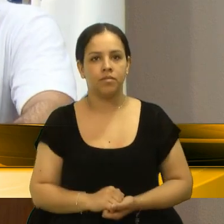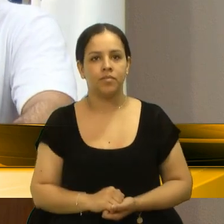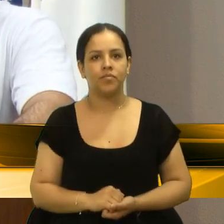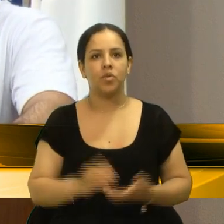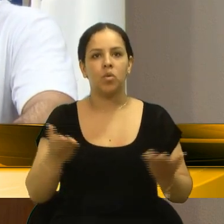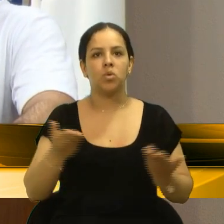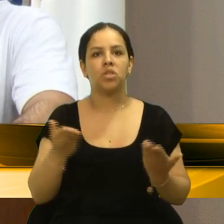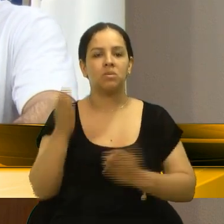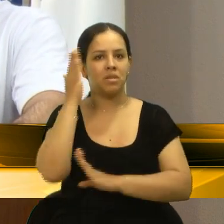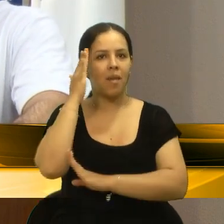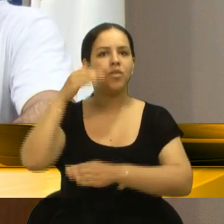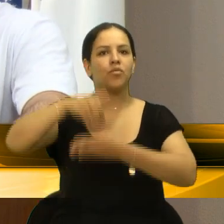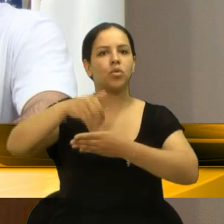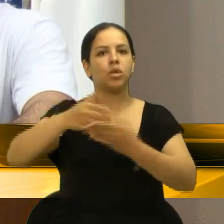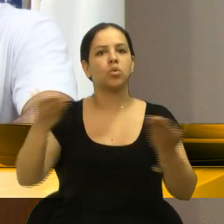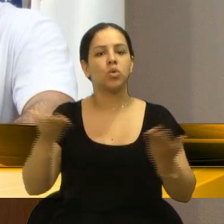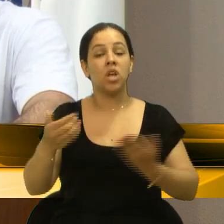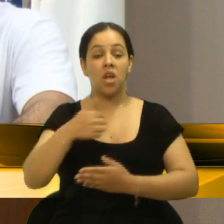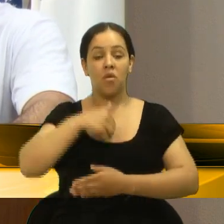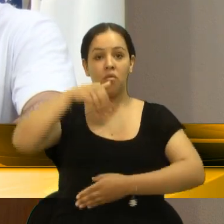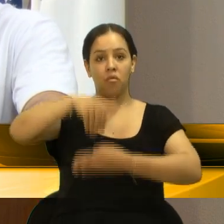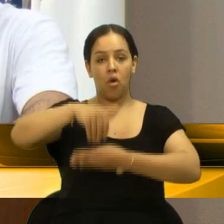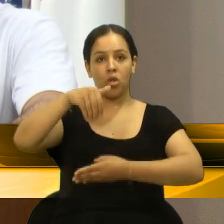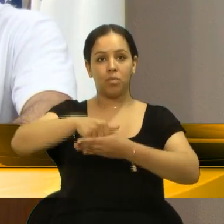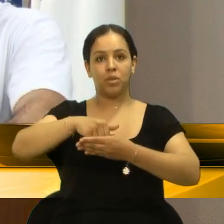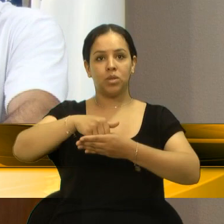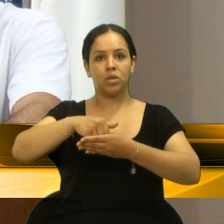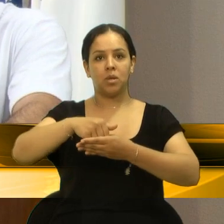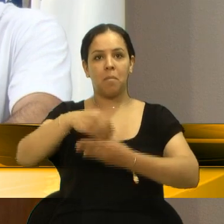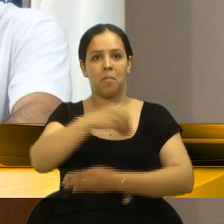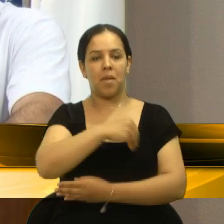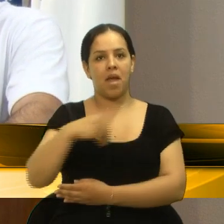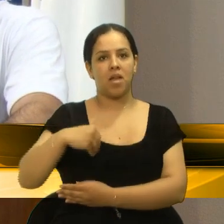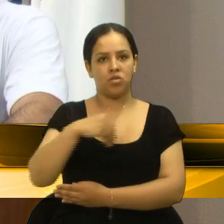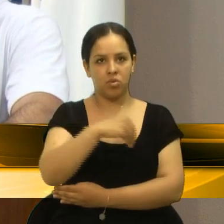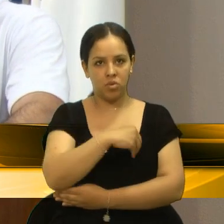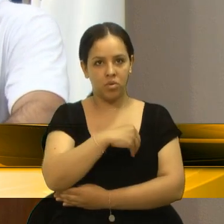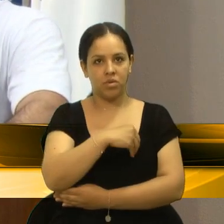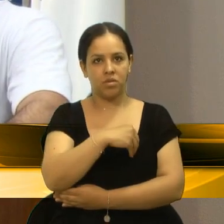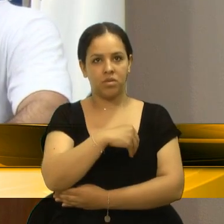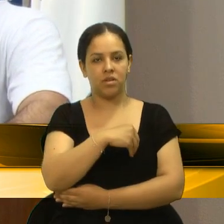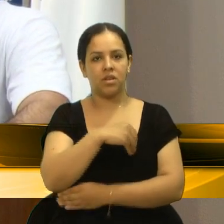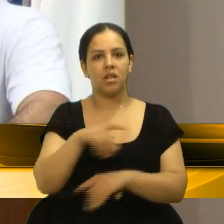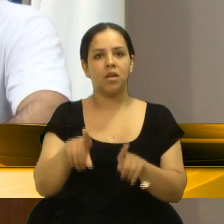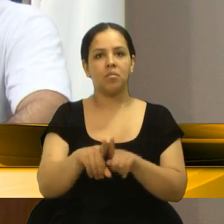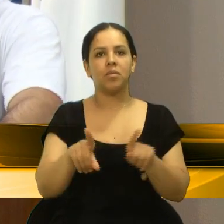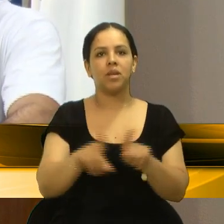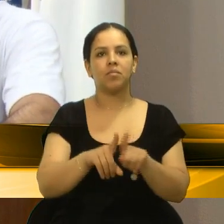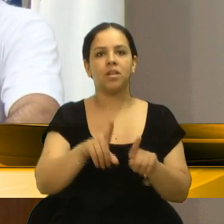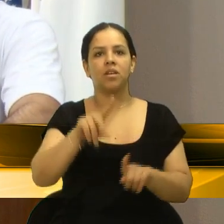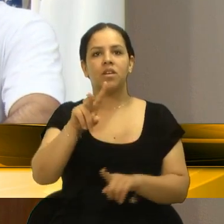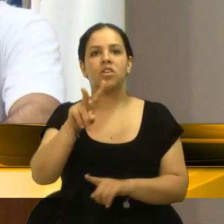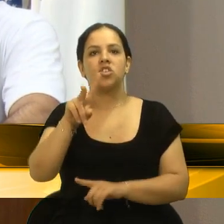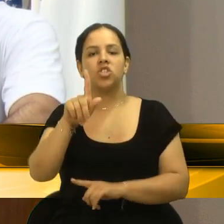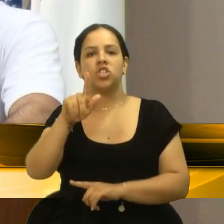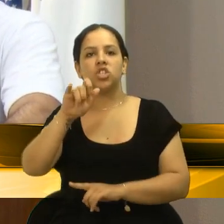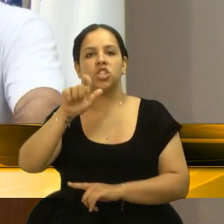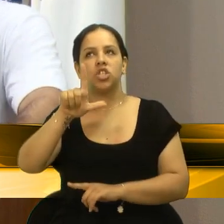Eu voto pelos médicos, aqui representado pelo doutor Gilney e a doutora Veridiana, que muitos